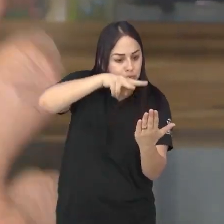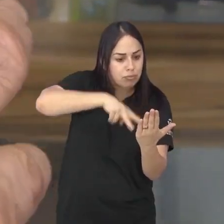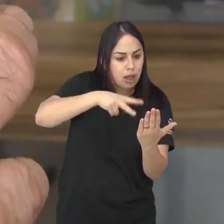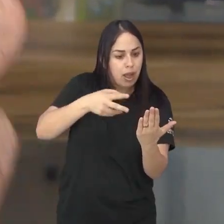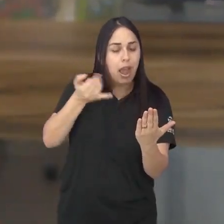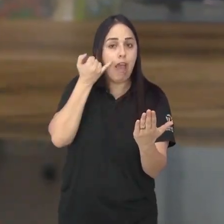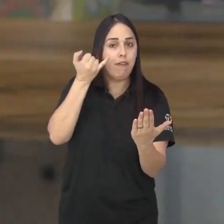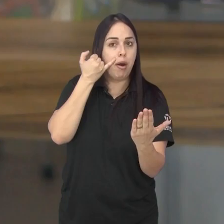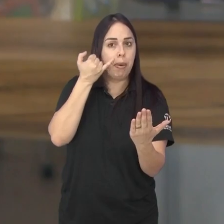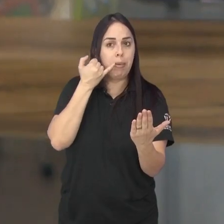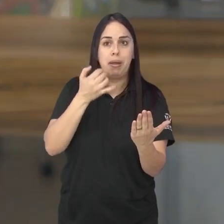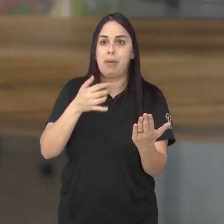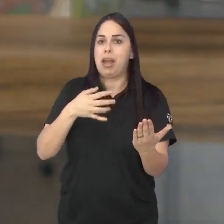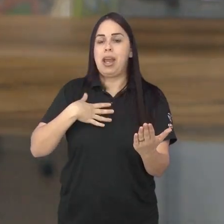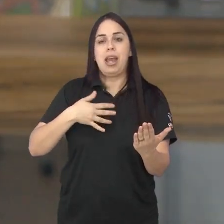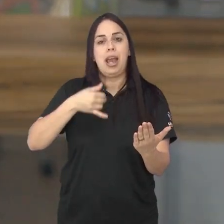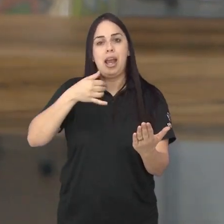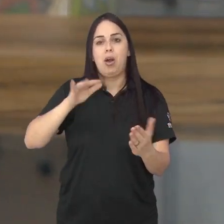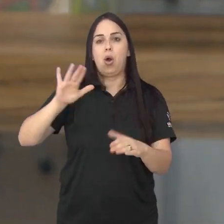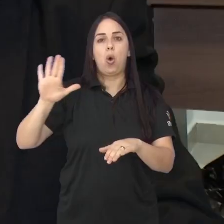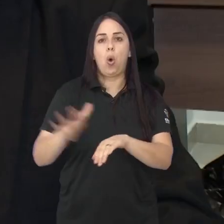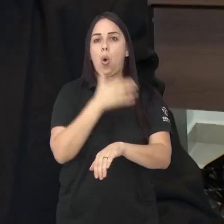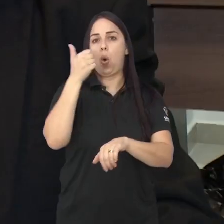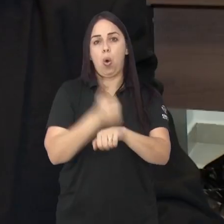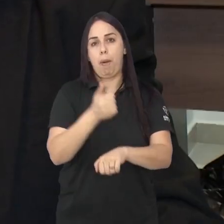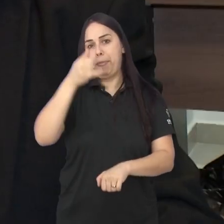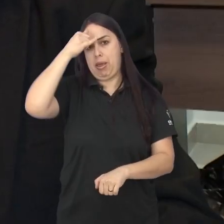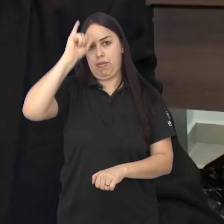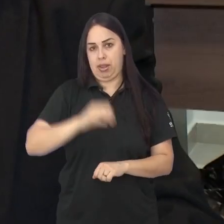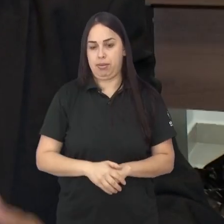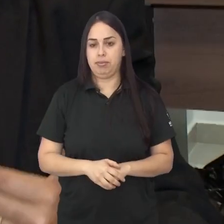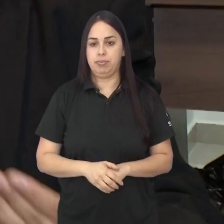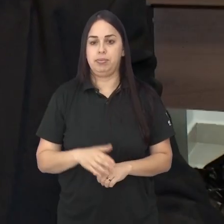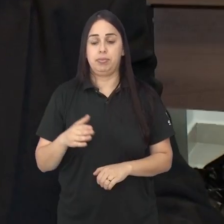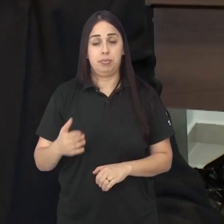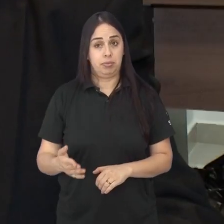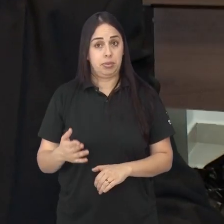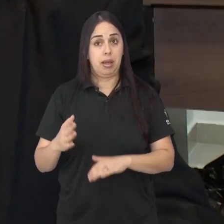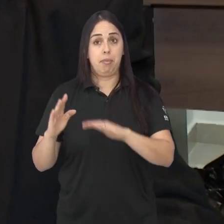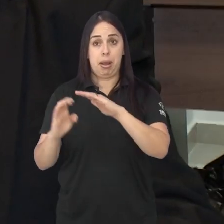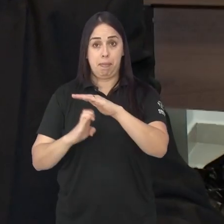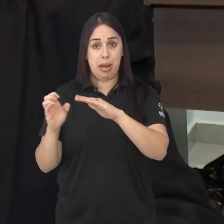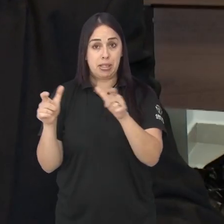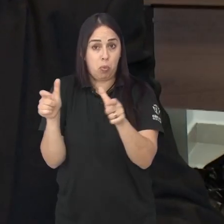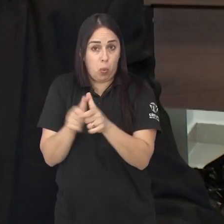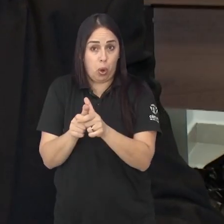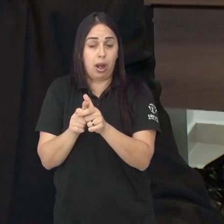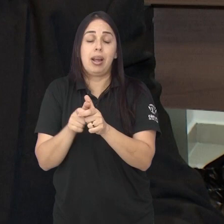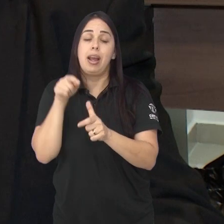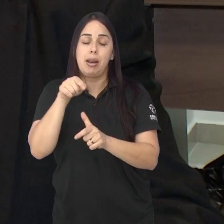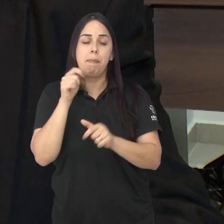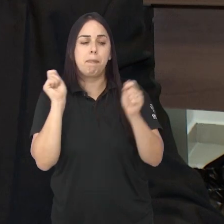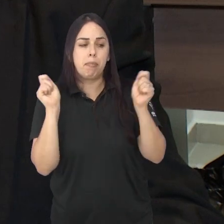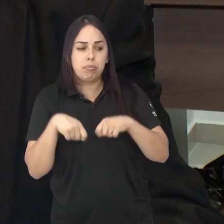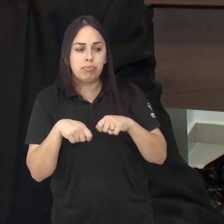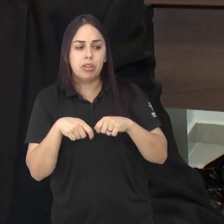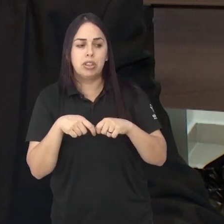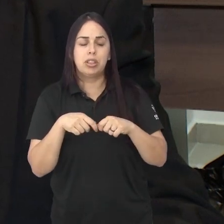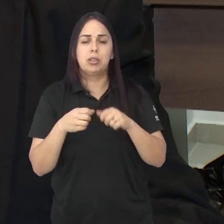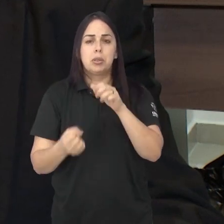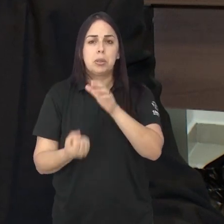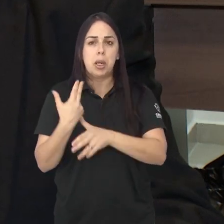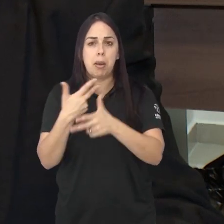dados é primordial para evitar golpes. O estímulo da economia para o microempresário é super importante, né? E ele pode criar aí